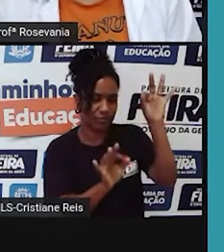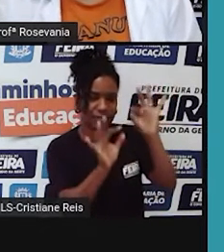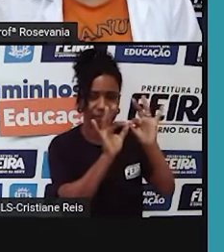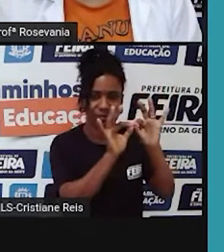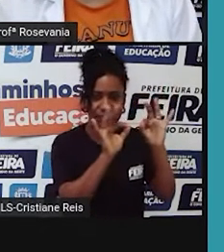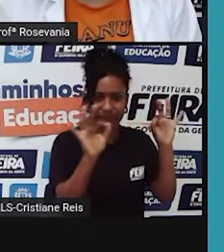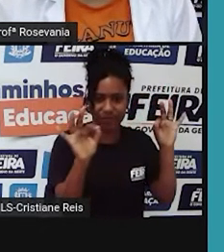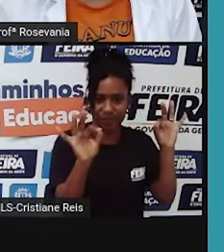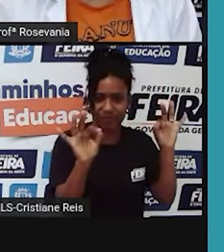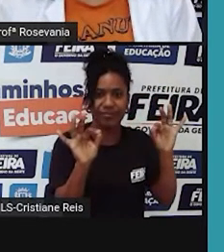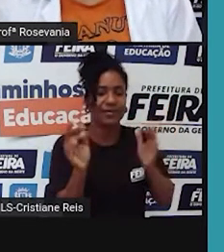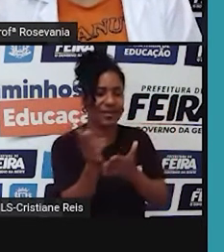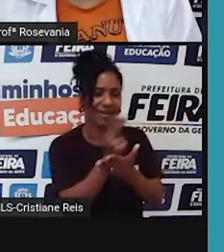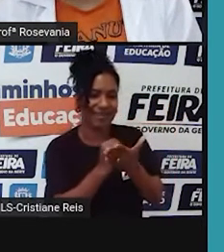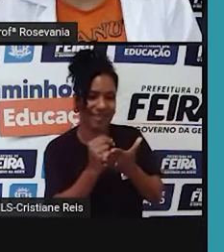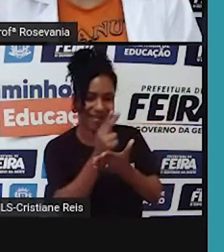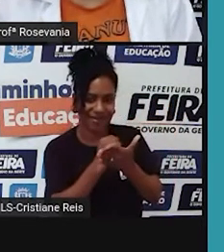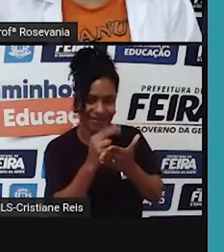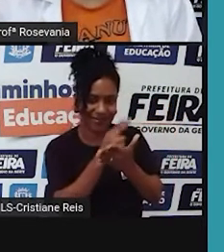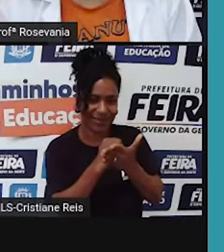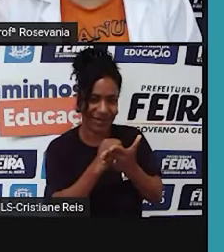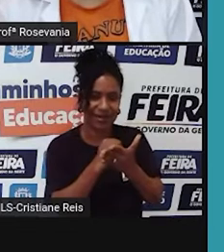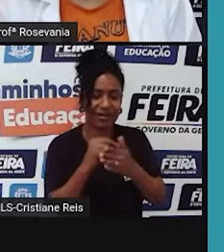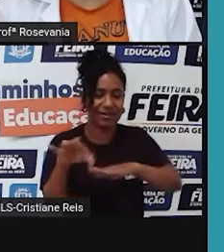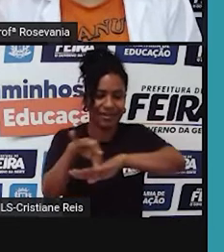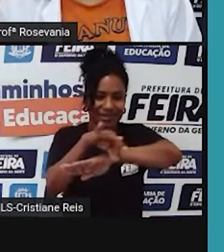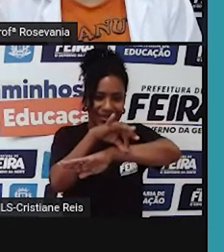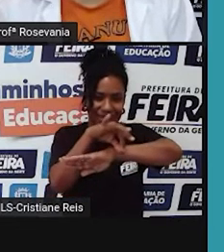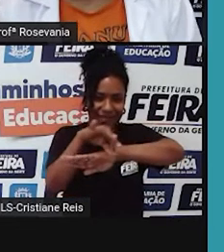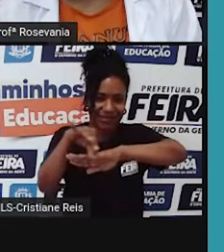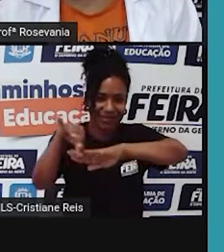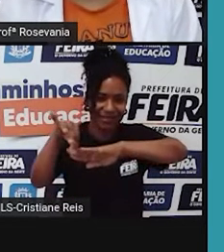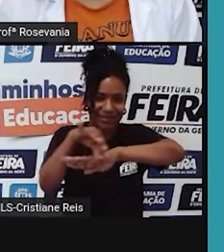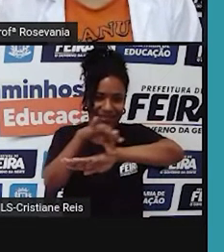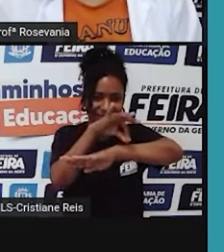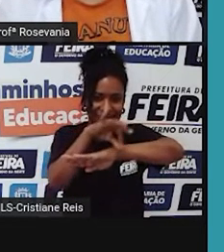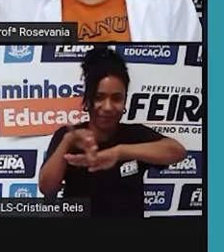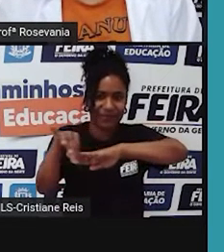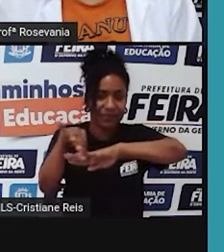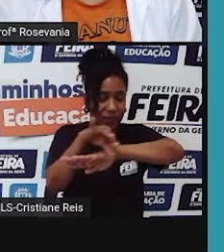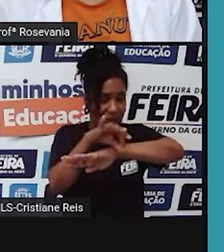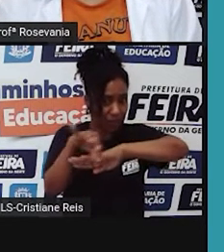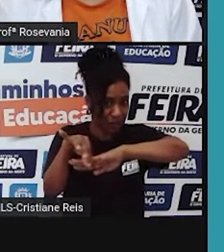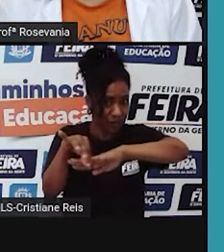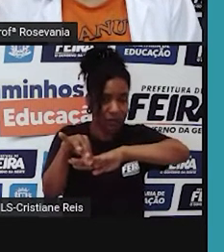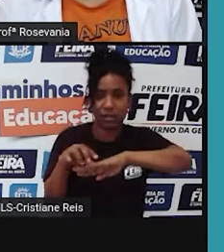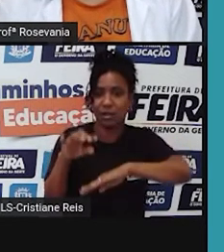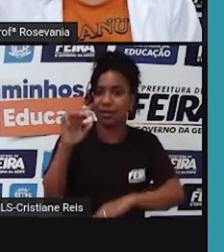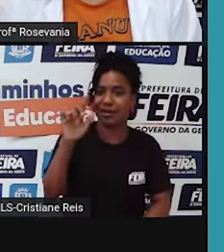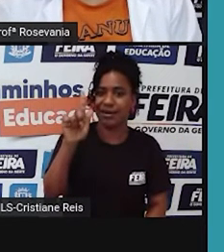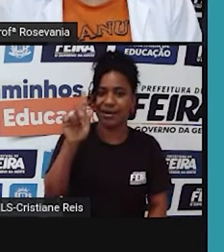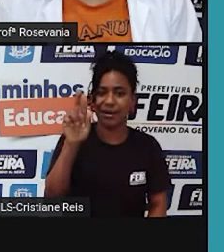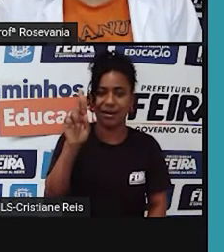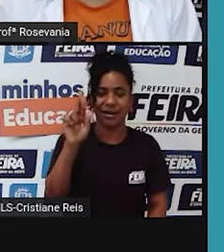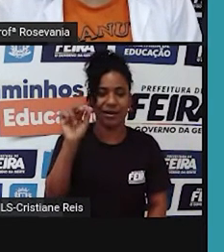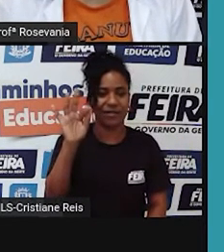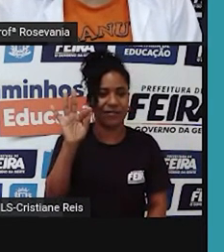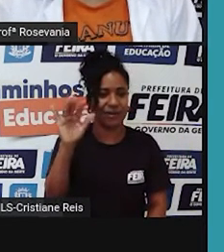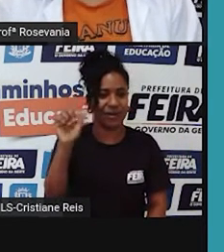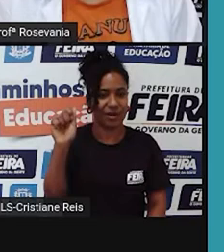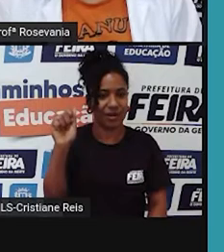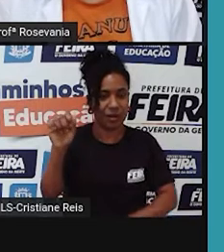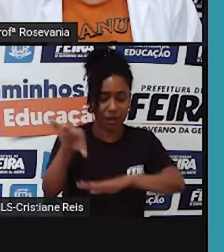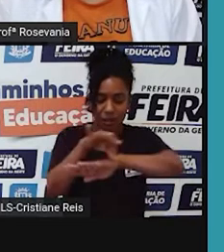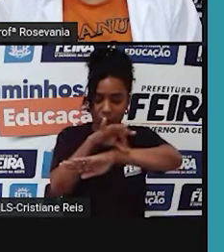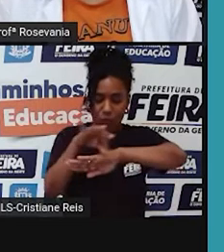próprio nome já está dizendo, ela vem, né, em forma de gráfico. Esse gráfico aqui é só para a gente